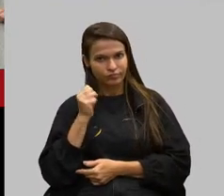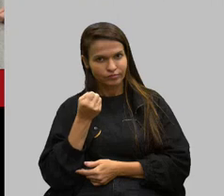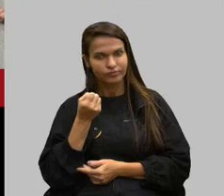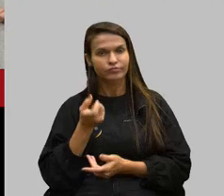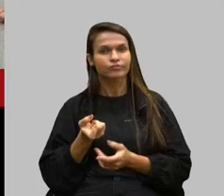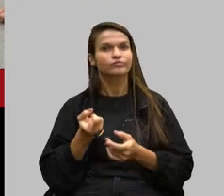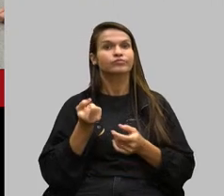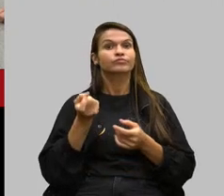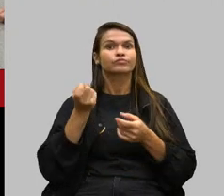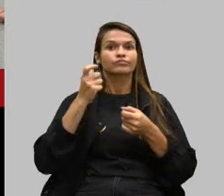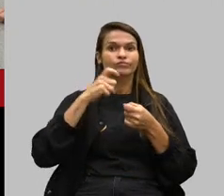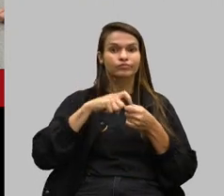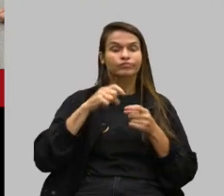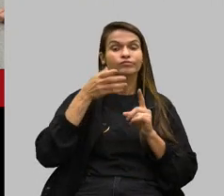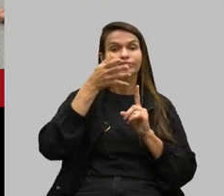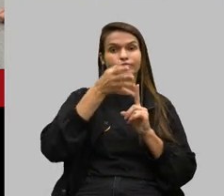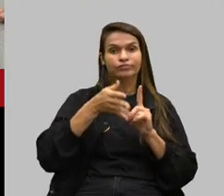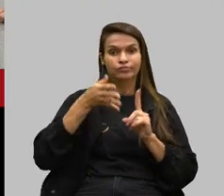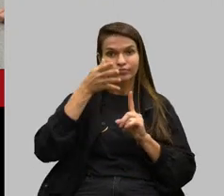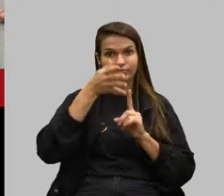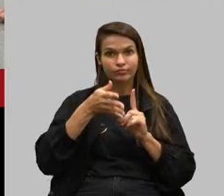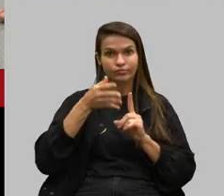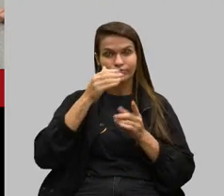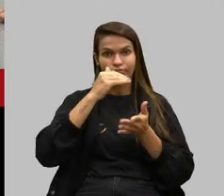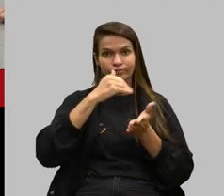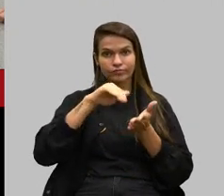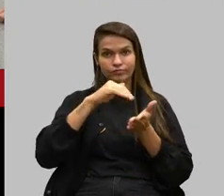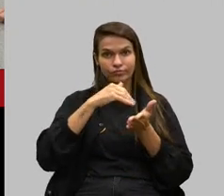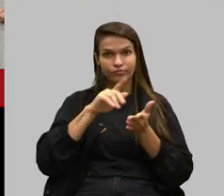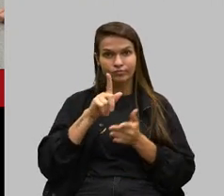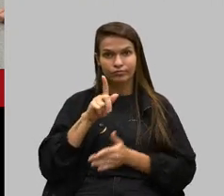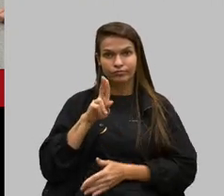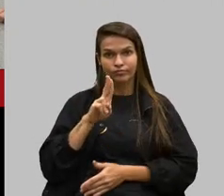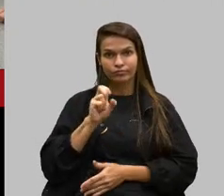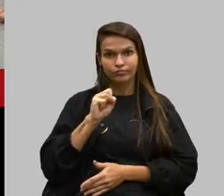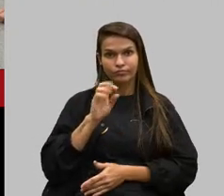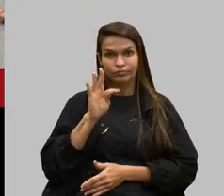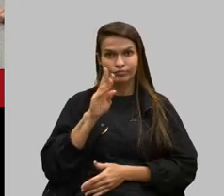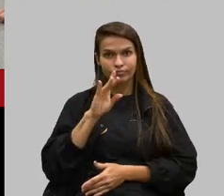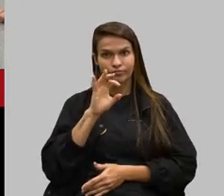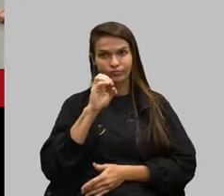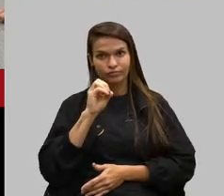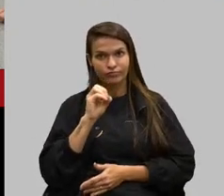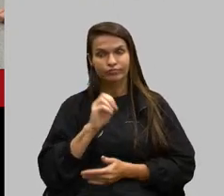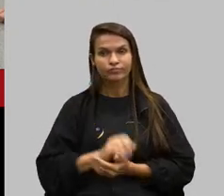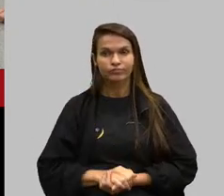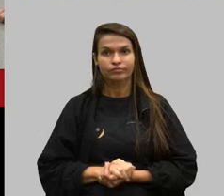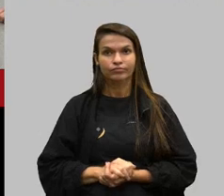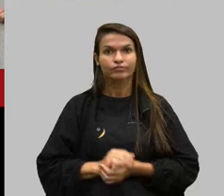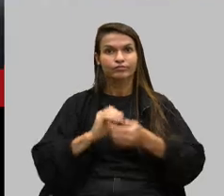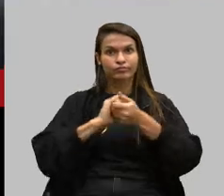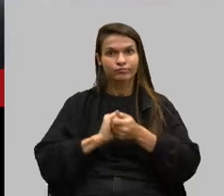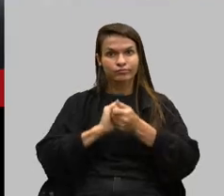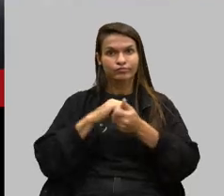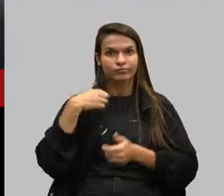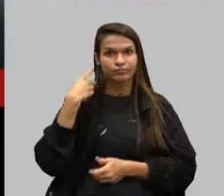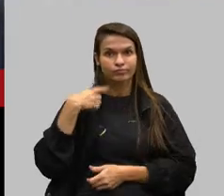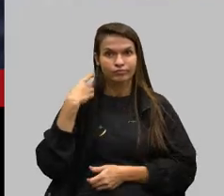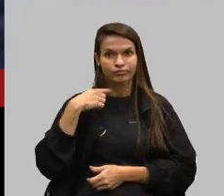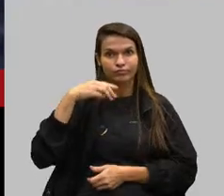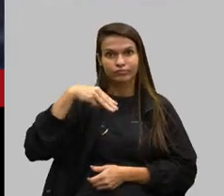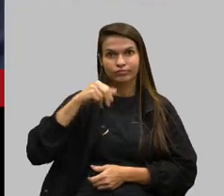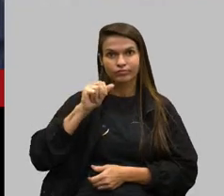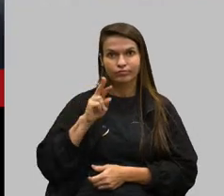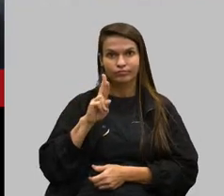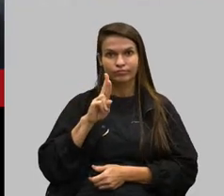palavra a secretário Gustavo aladar cumprimentar Deputado Deputado Dr Maurício que também